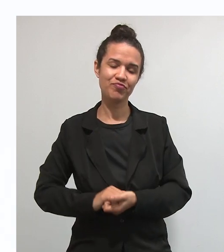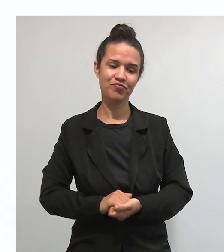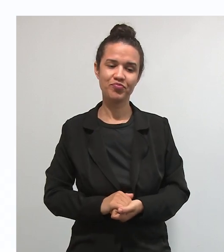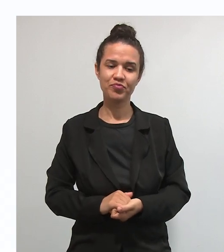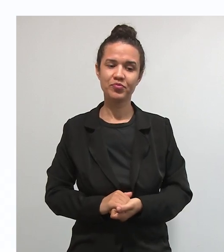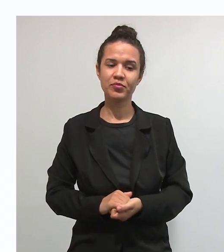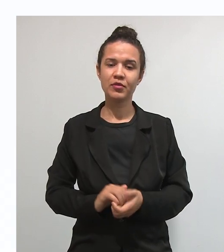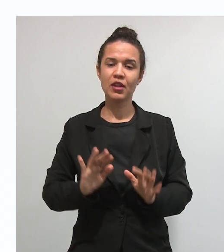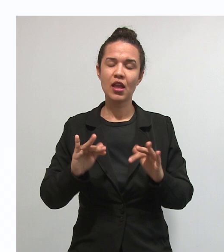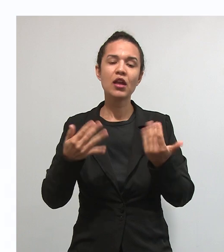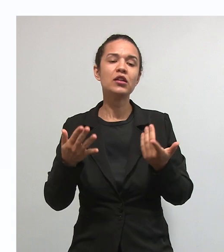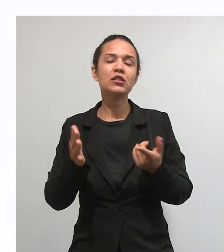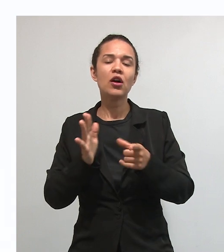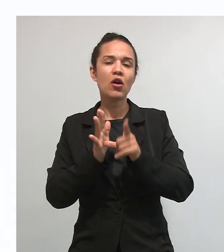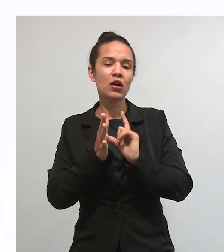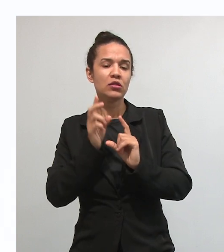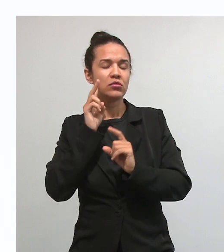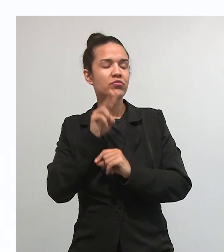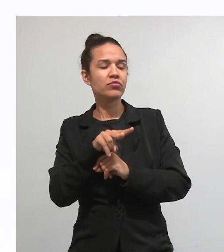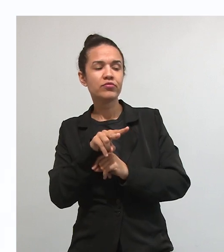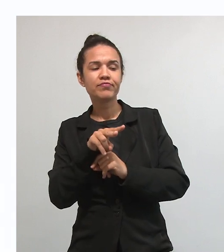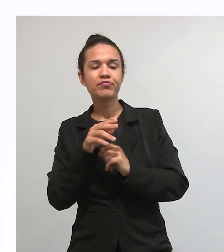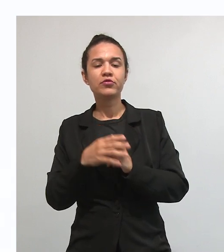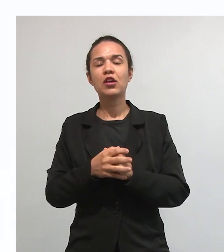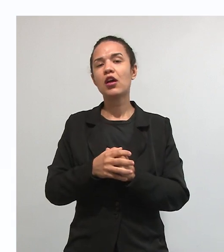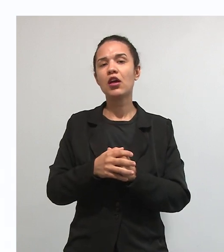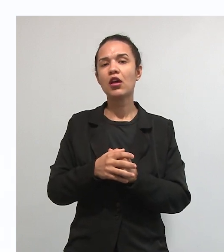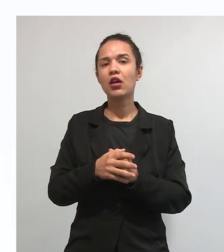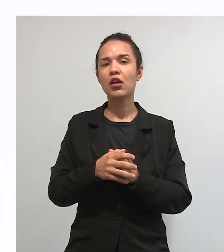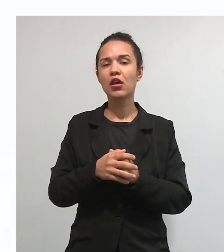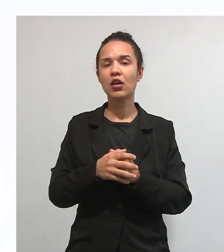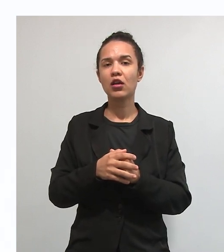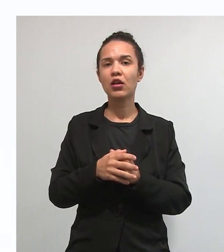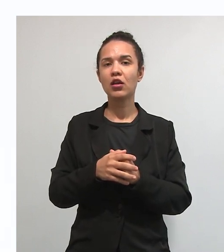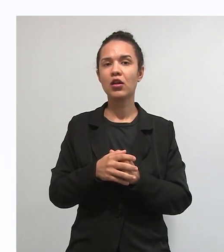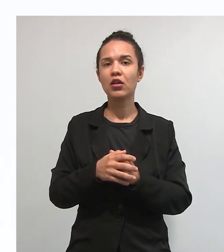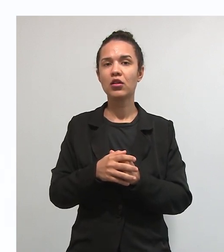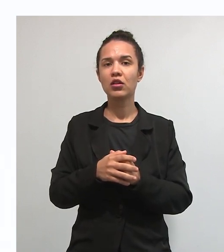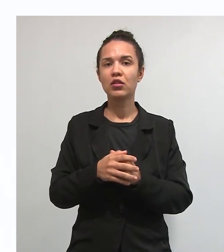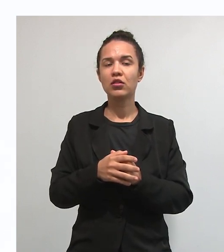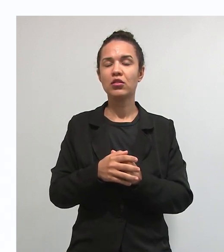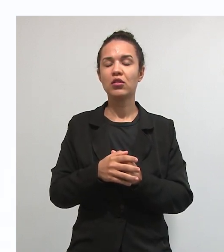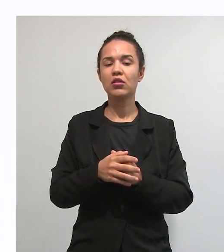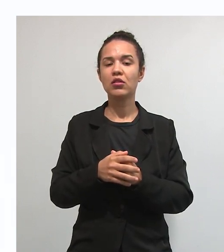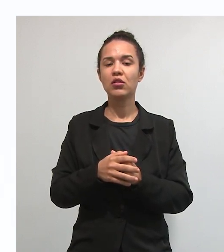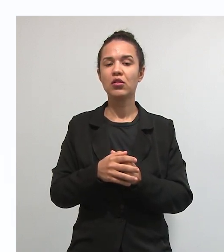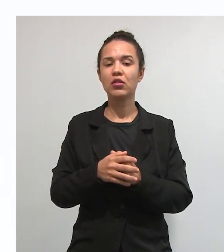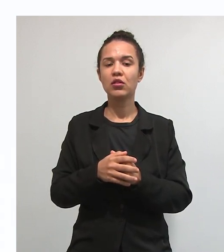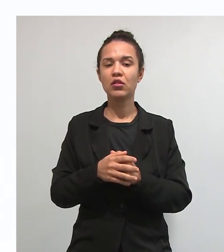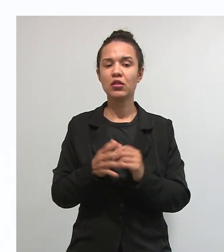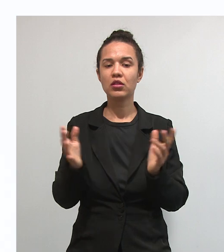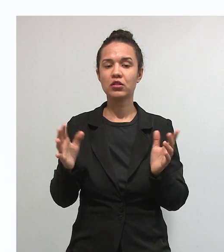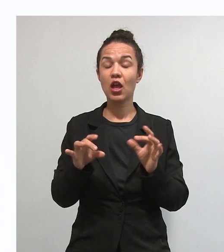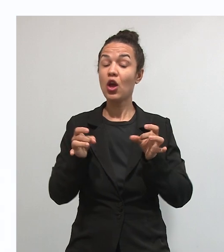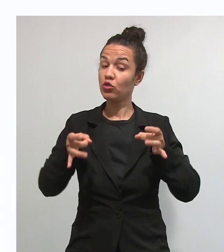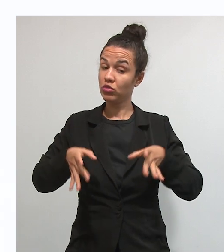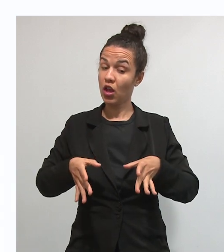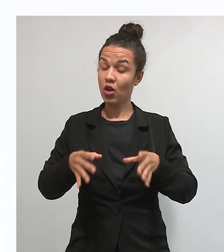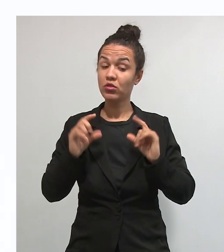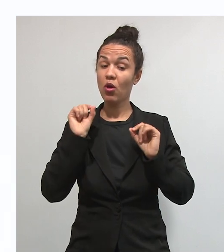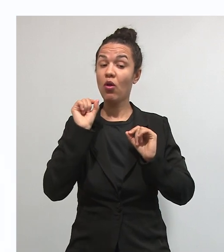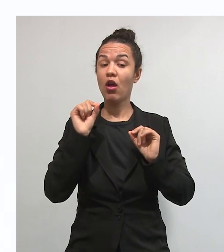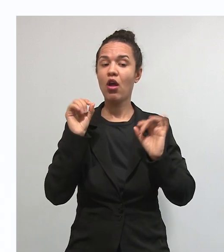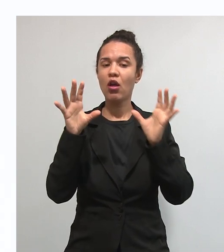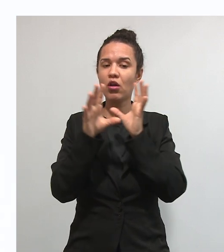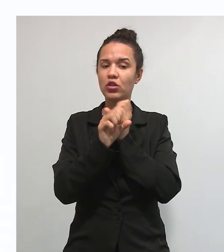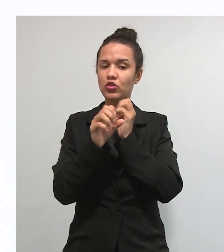inscritos no exercício anterior, em dezembro de 2003, liquidados, pagos, cancelados e o saldo, que é a soma dos